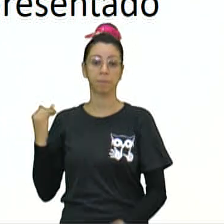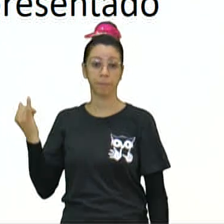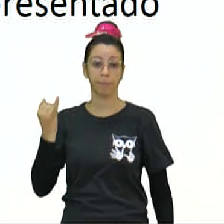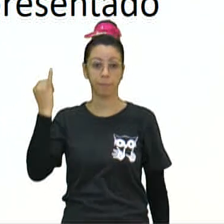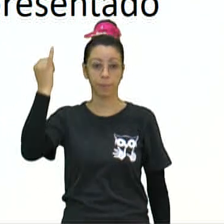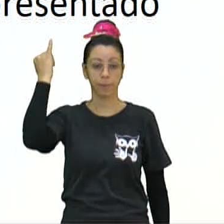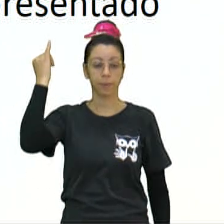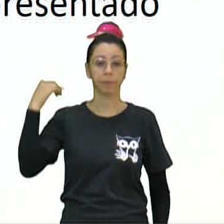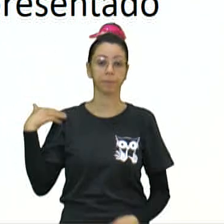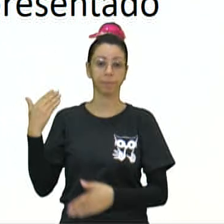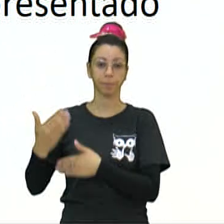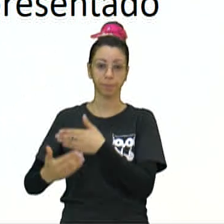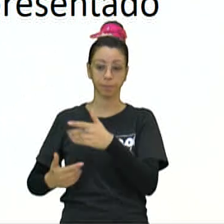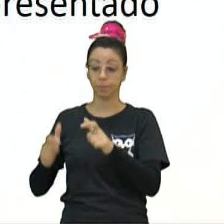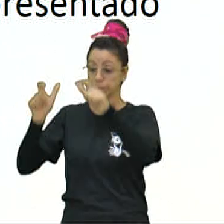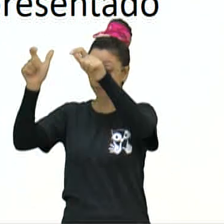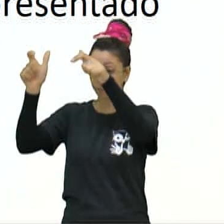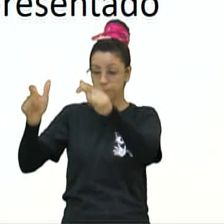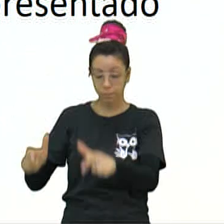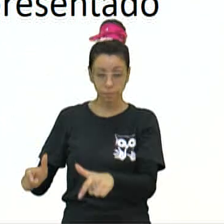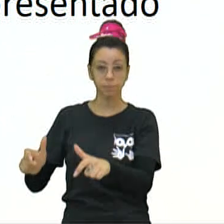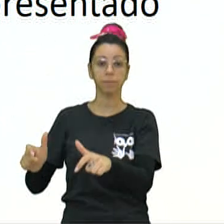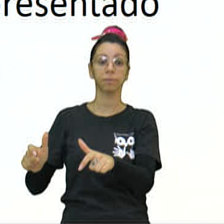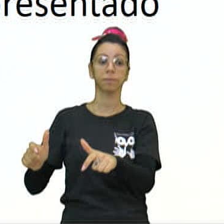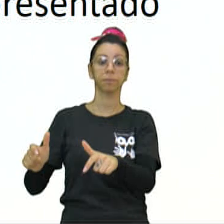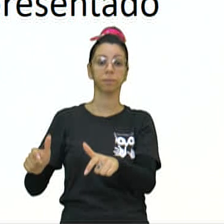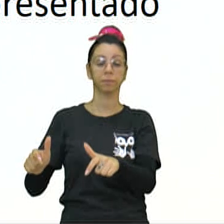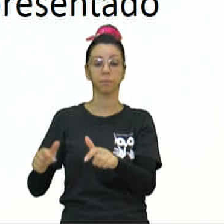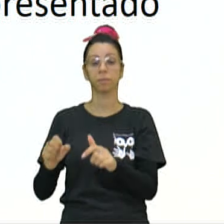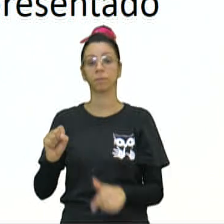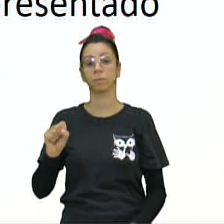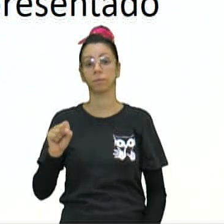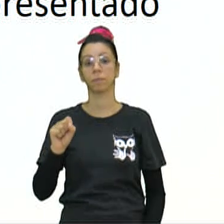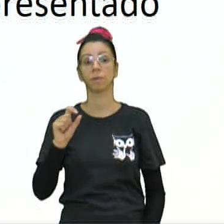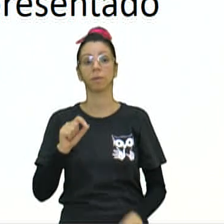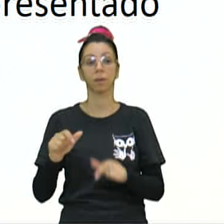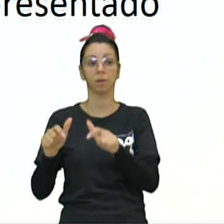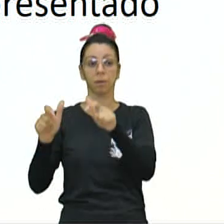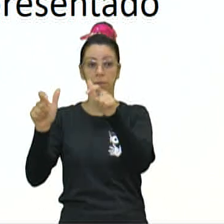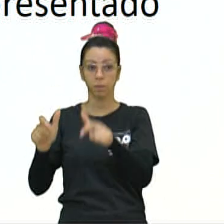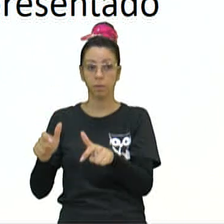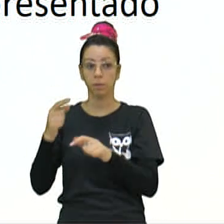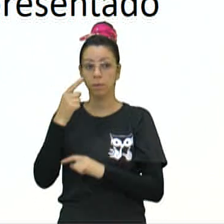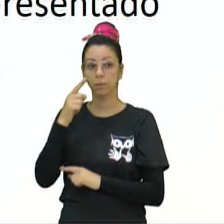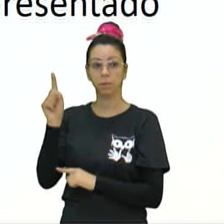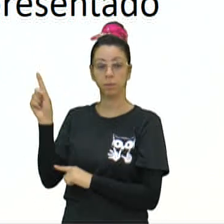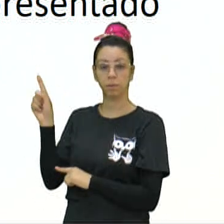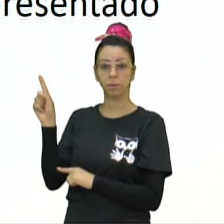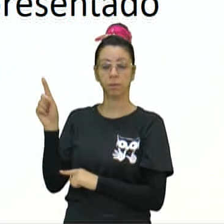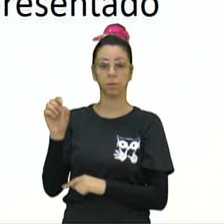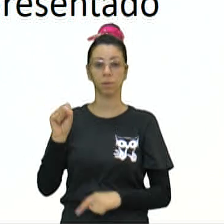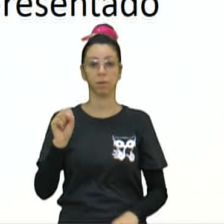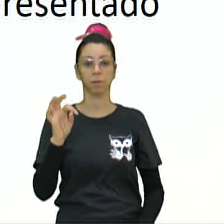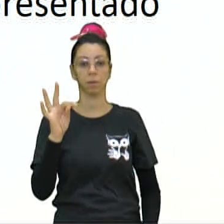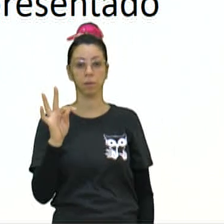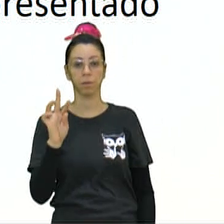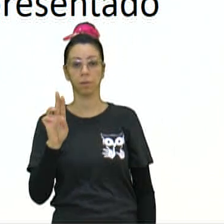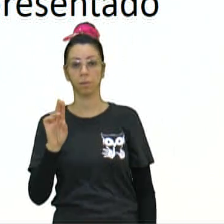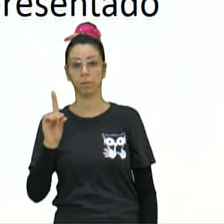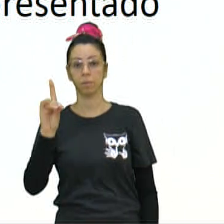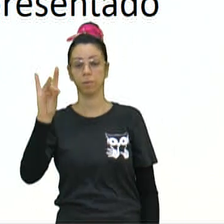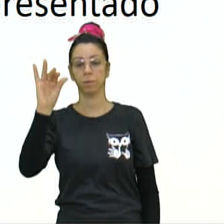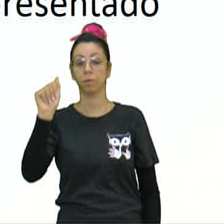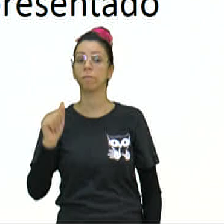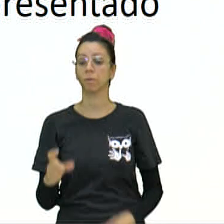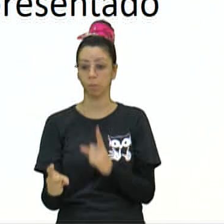usados em estúdio, né? Então o local que é realizado o Pilates é chamado de estúdio de Pilates, né? Então a maioria deles você encontra esses equipamentos